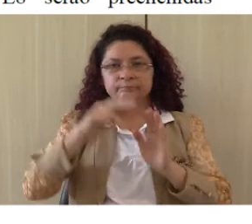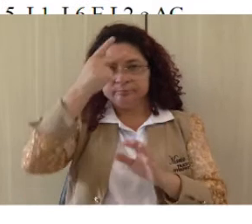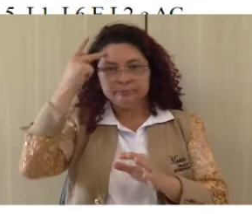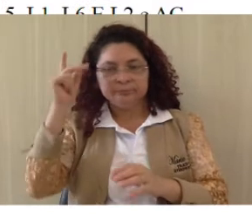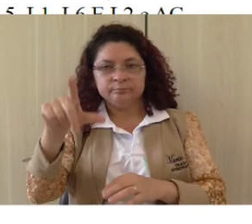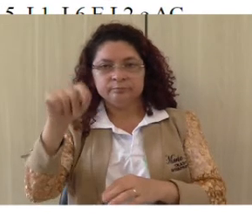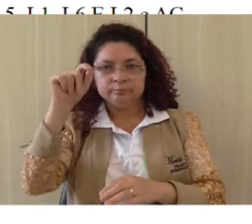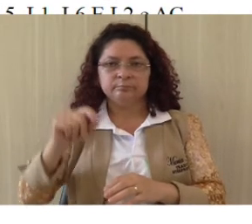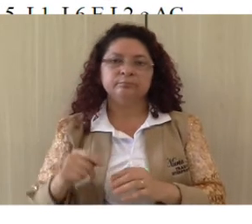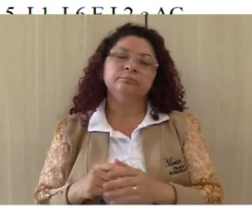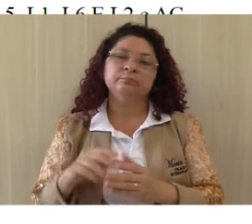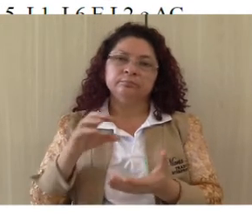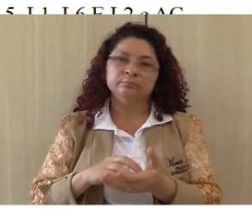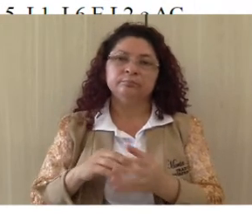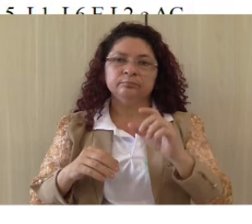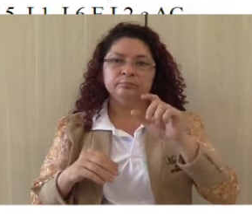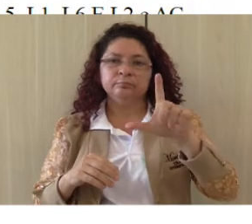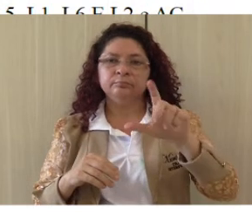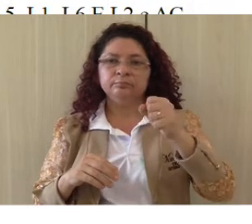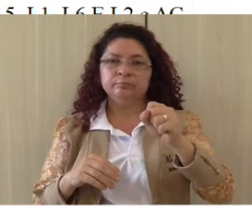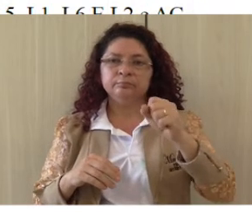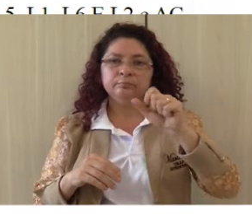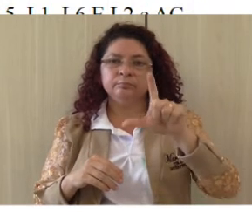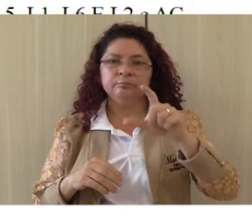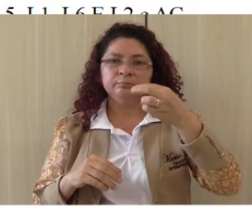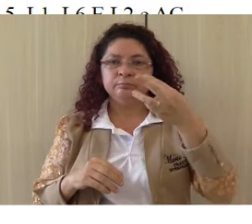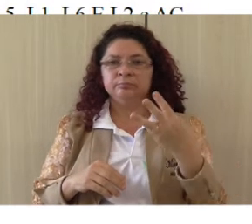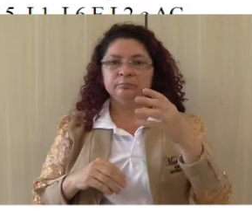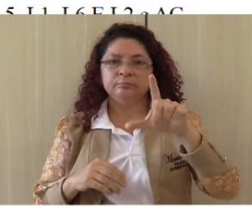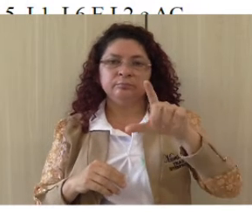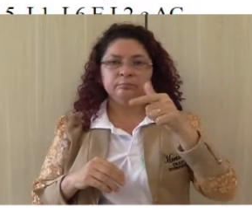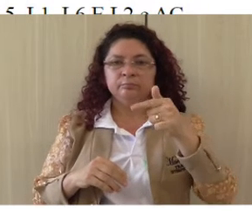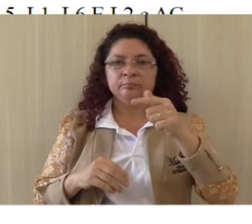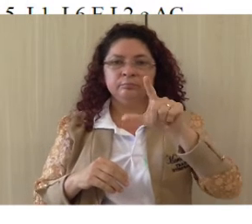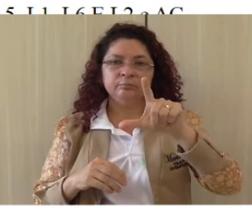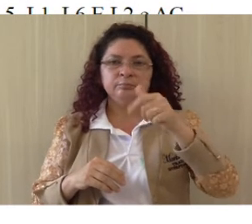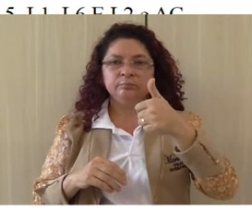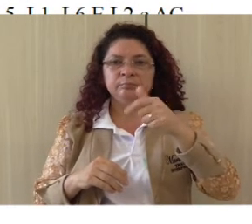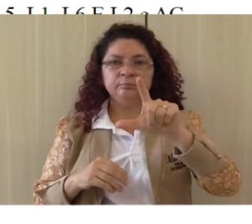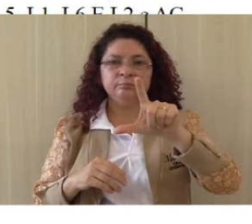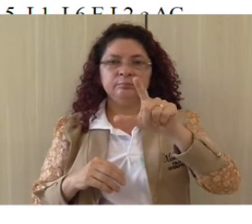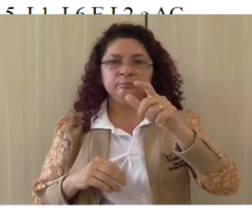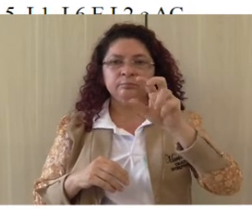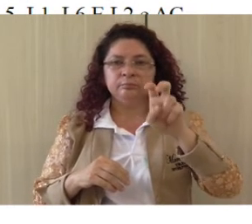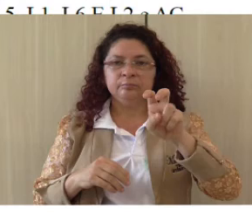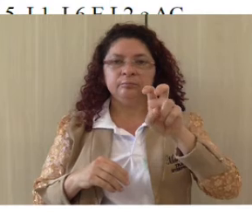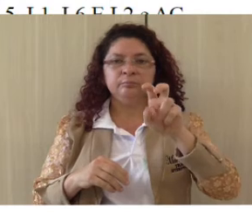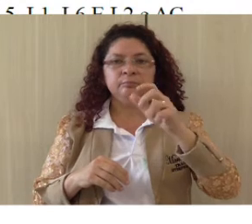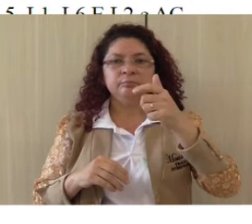candidatos optantes da modalidade L8, L3, L7, L1, L5,